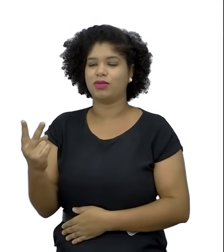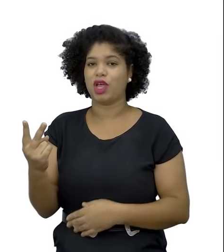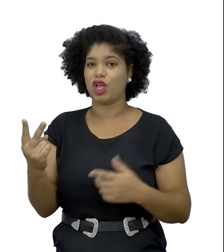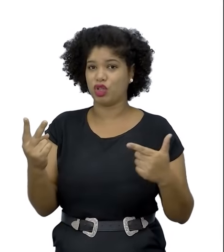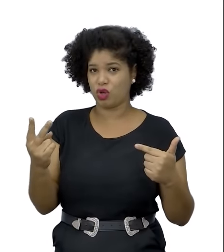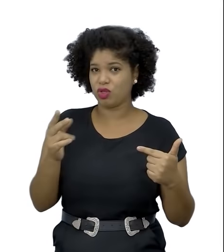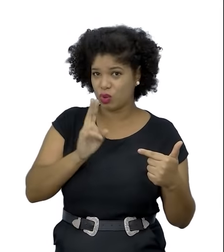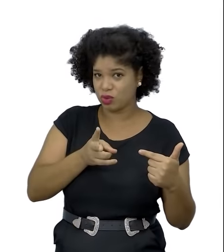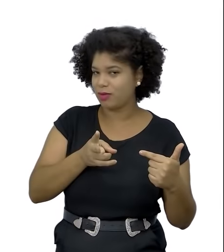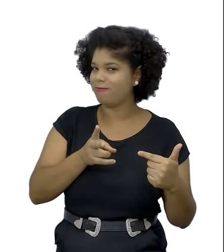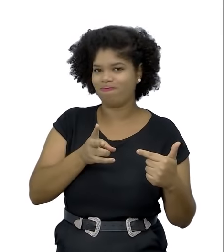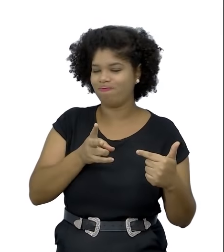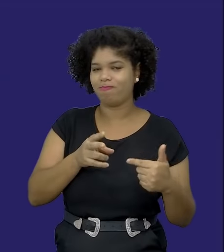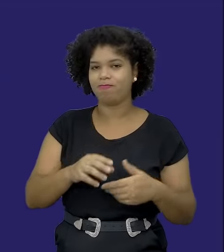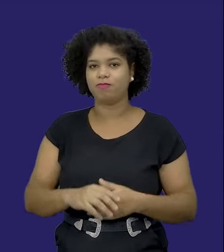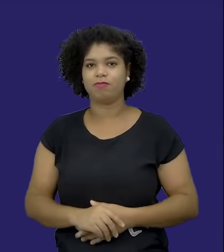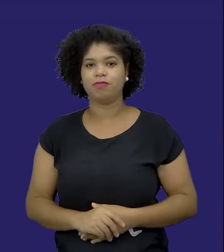figurinhas.